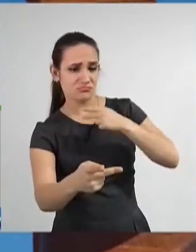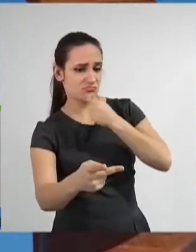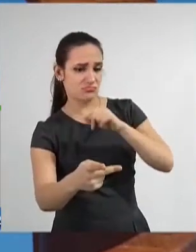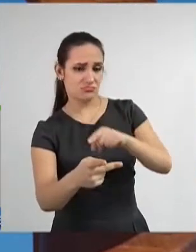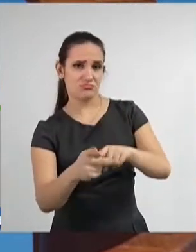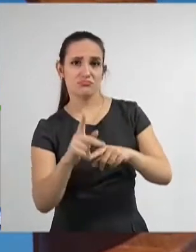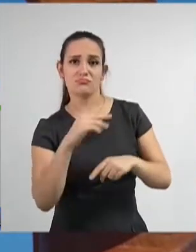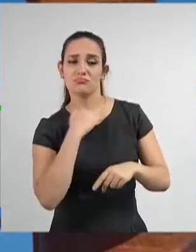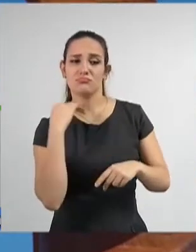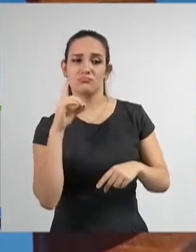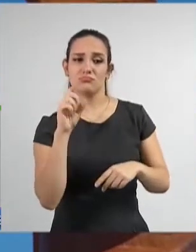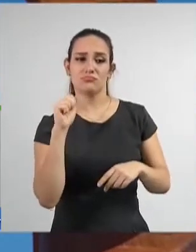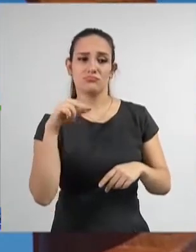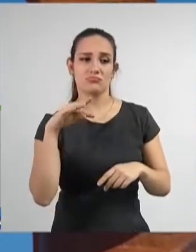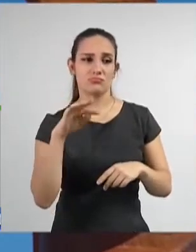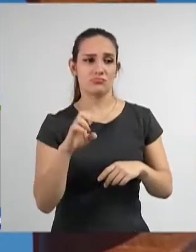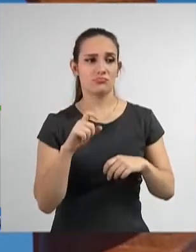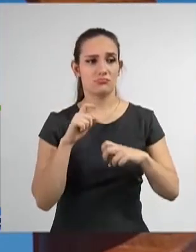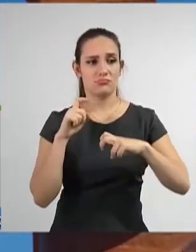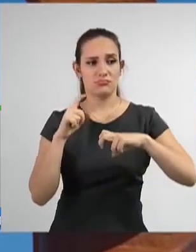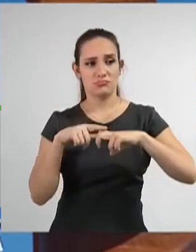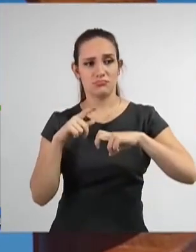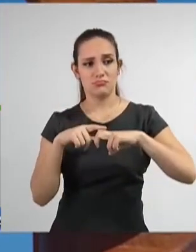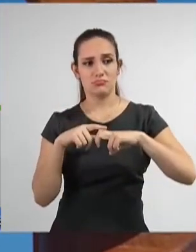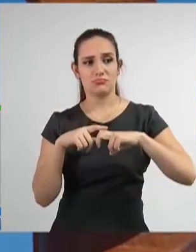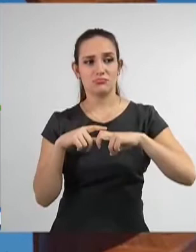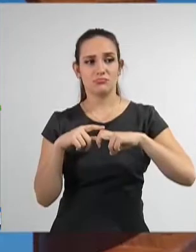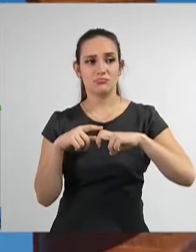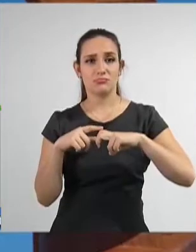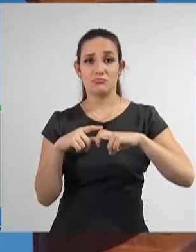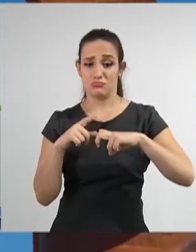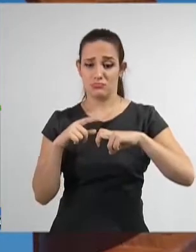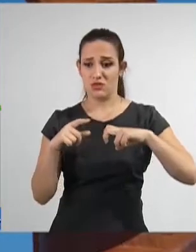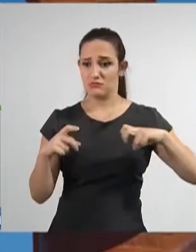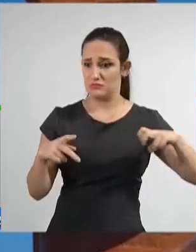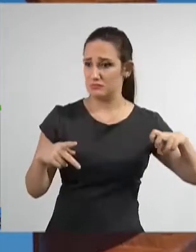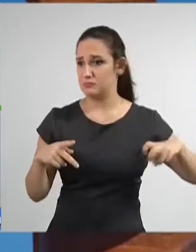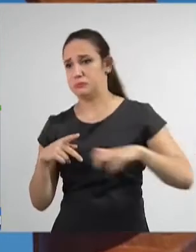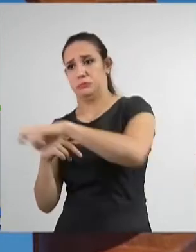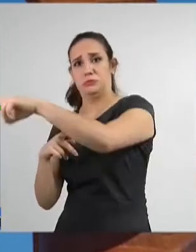Martins morreu e o condutor do veículo que o atropelou fugiu.